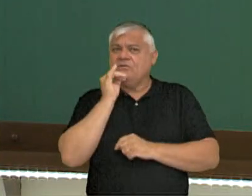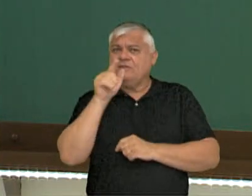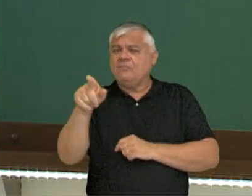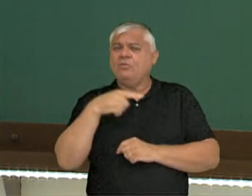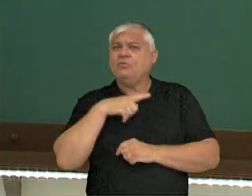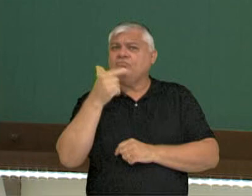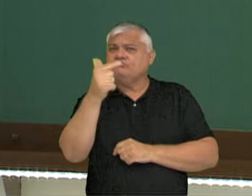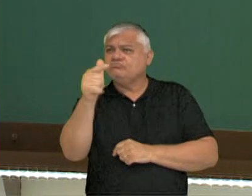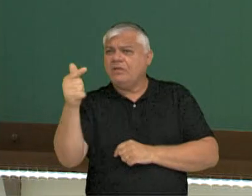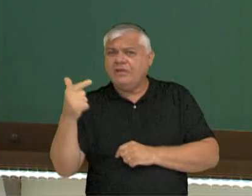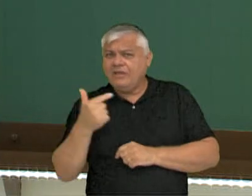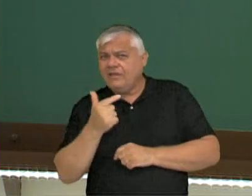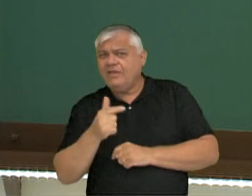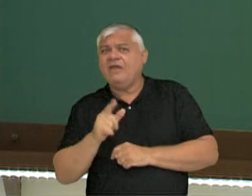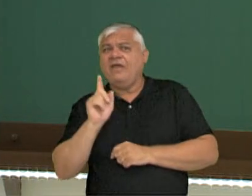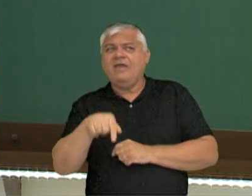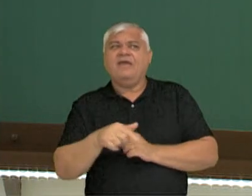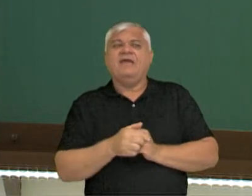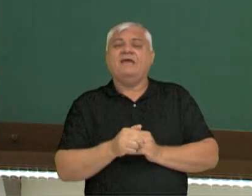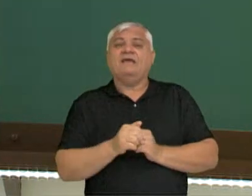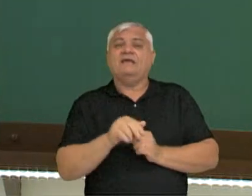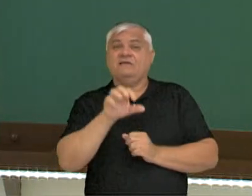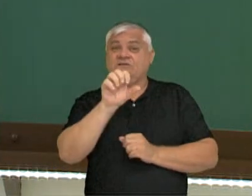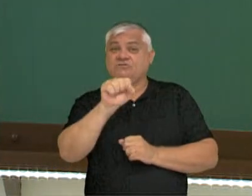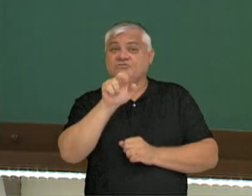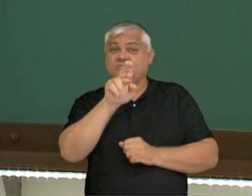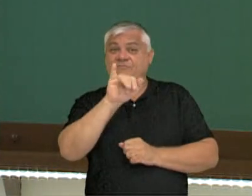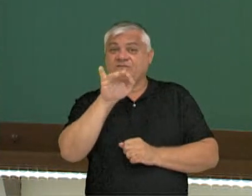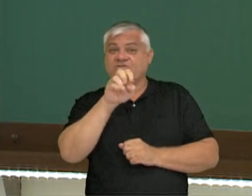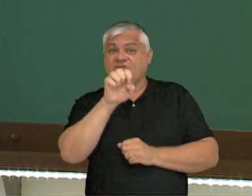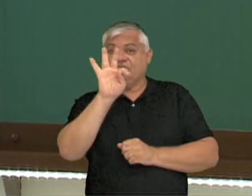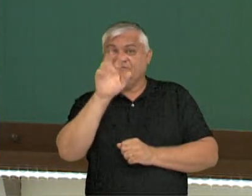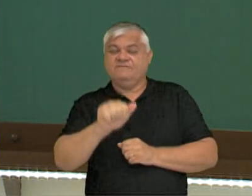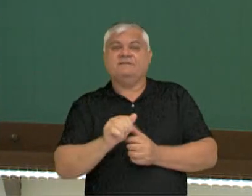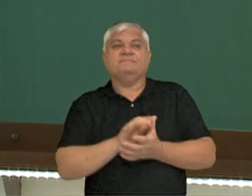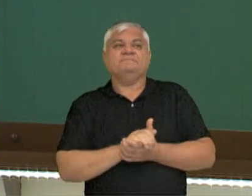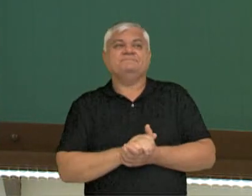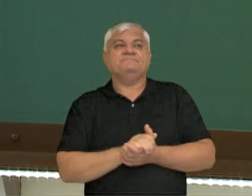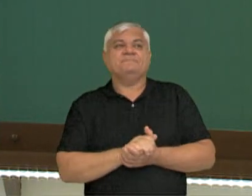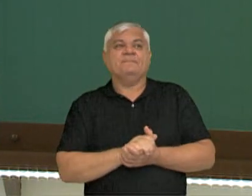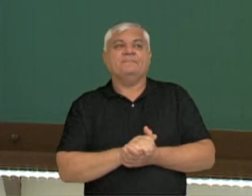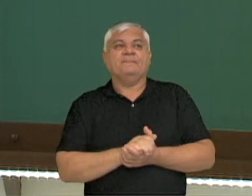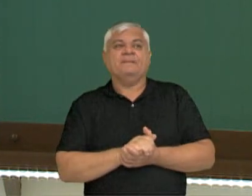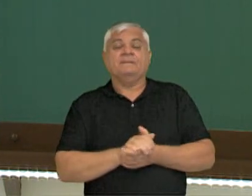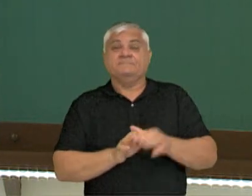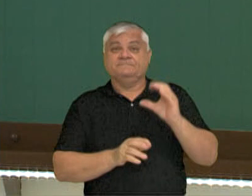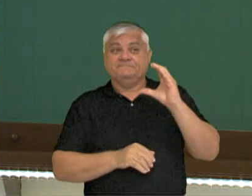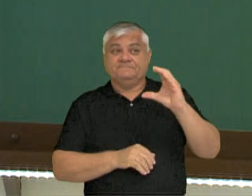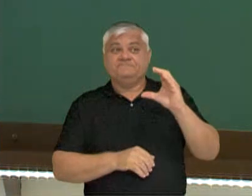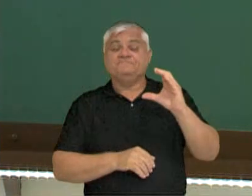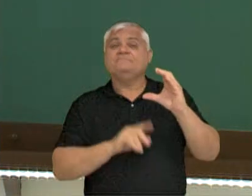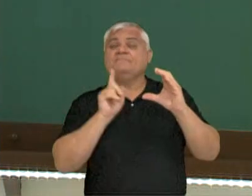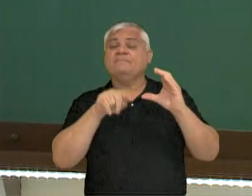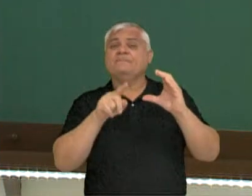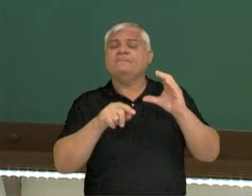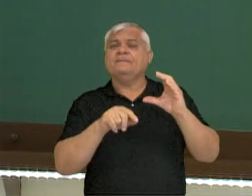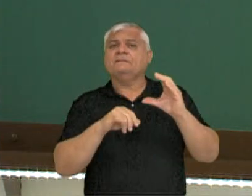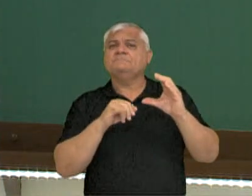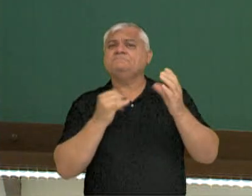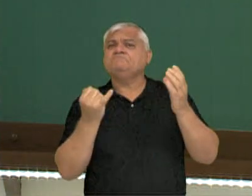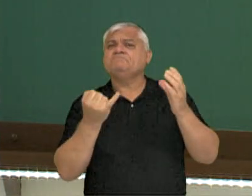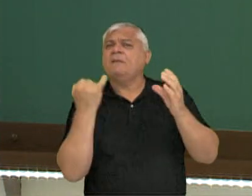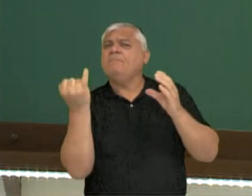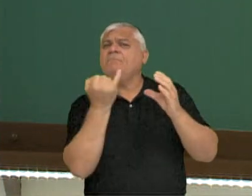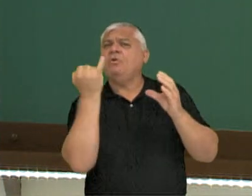oração subordinada, ela é subjetiva. Muito bem. Na letra C, é imprescindível.